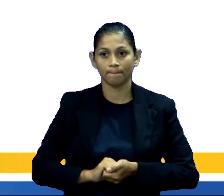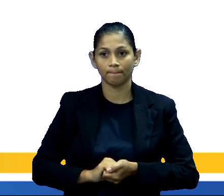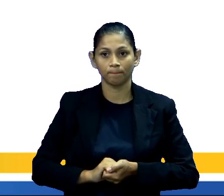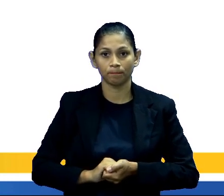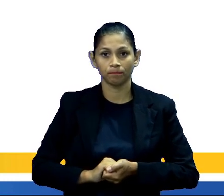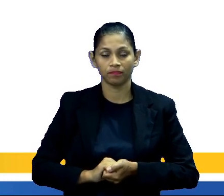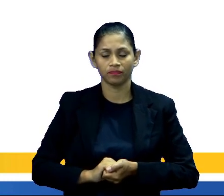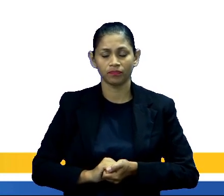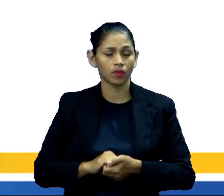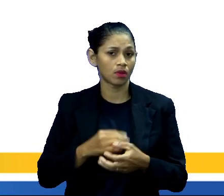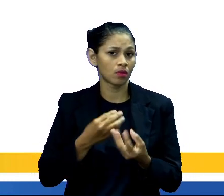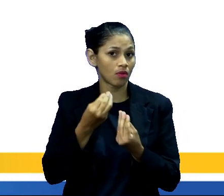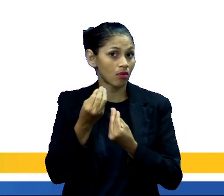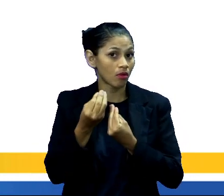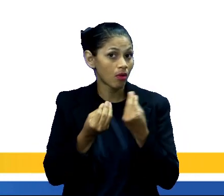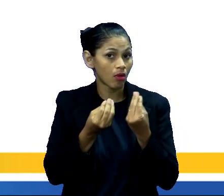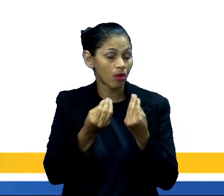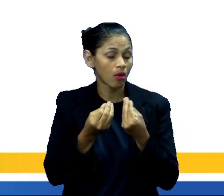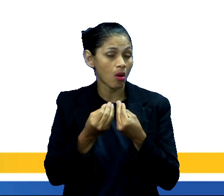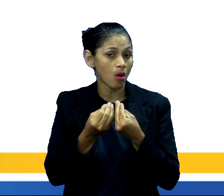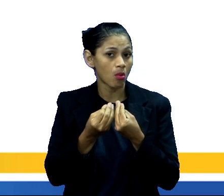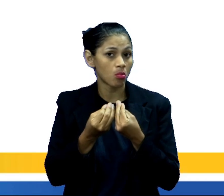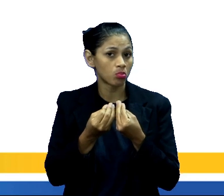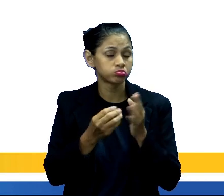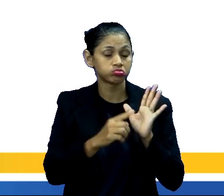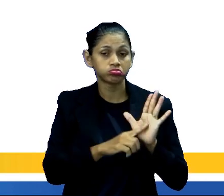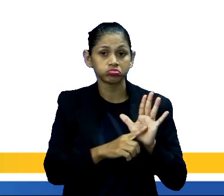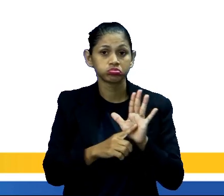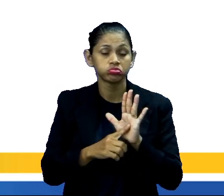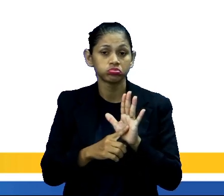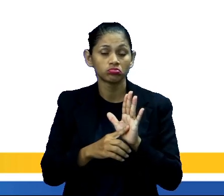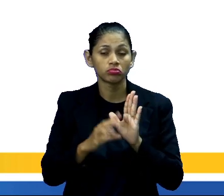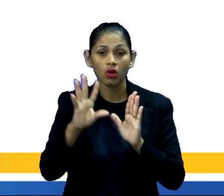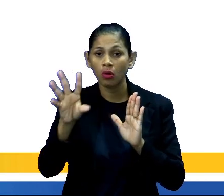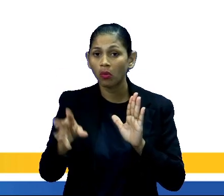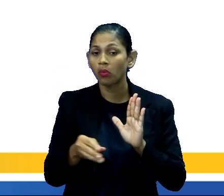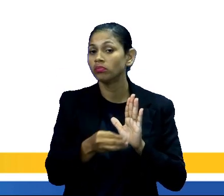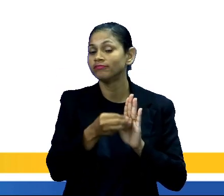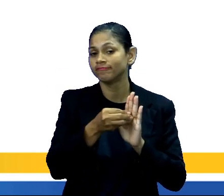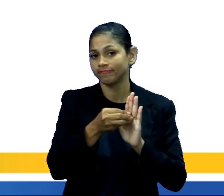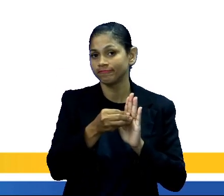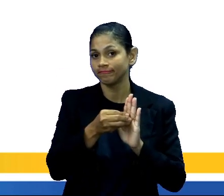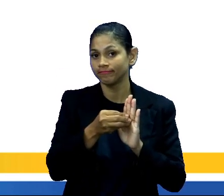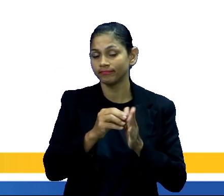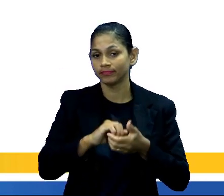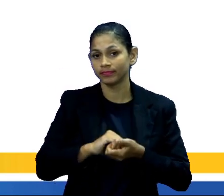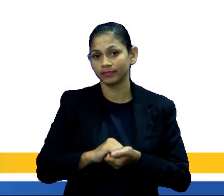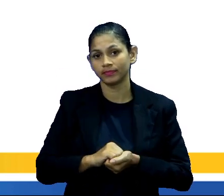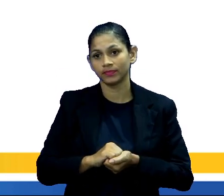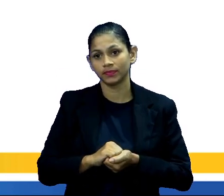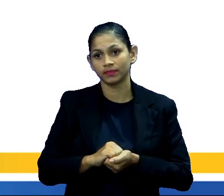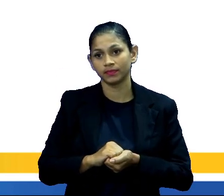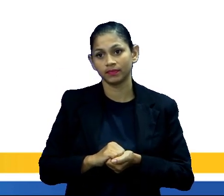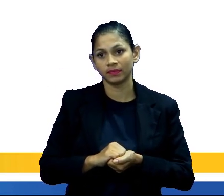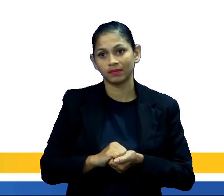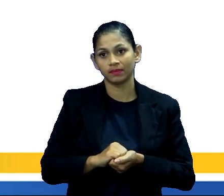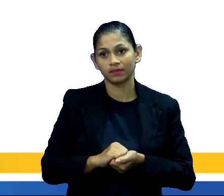Como que vão ficar essas frases aí no simple past, no passado simples?